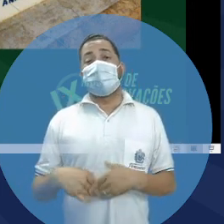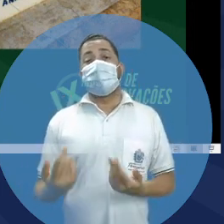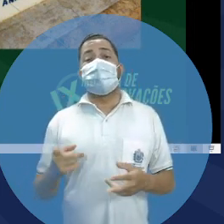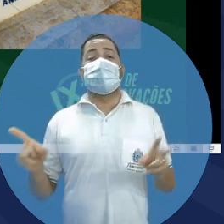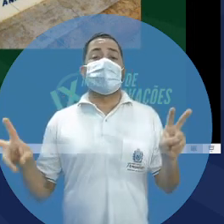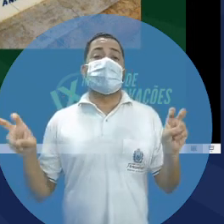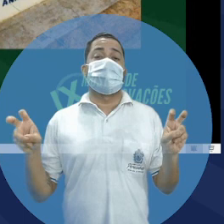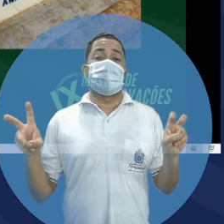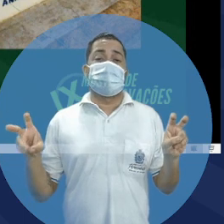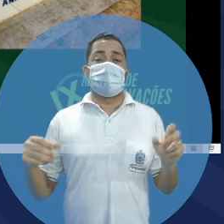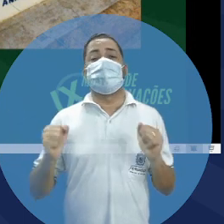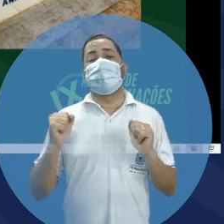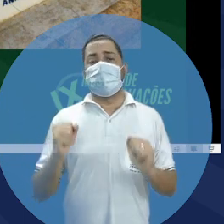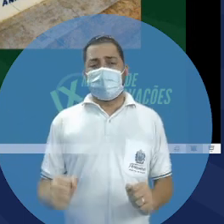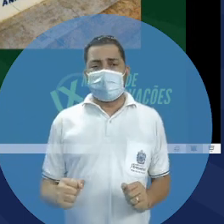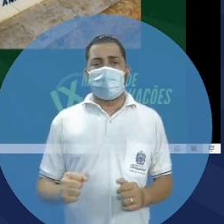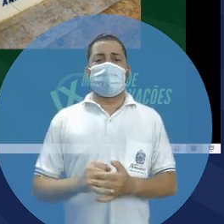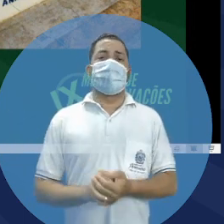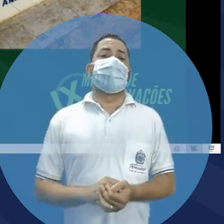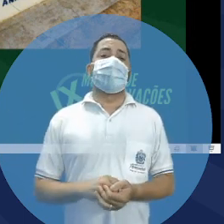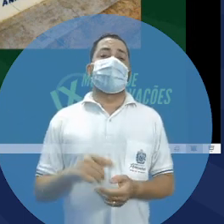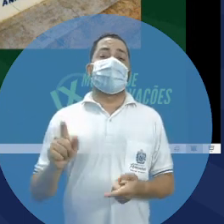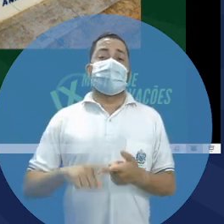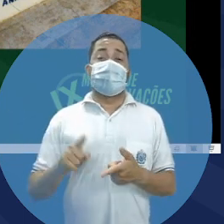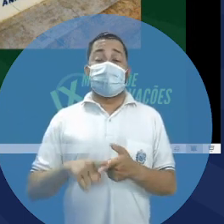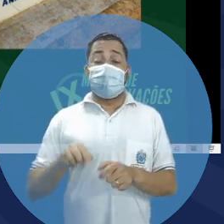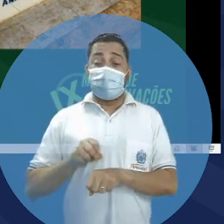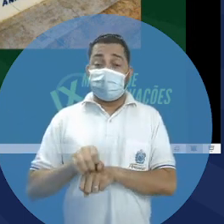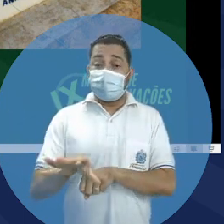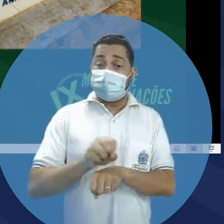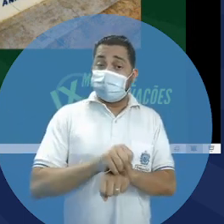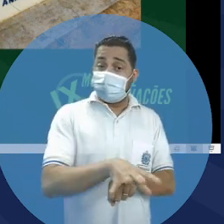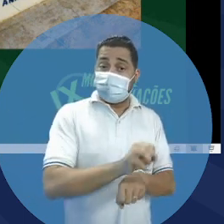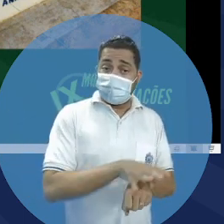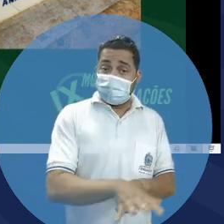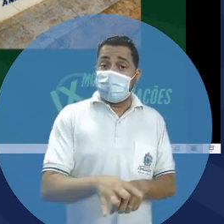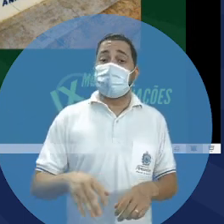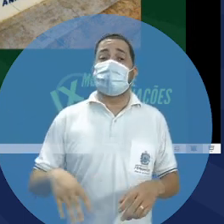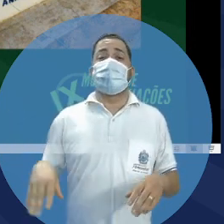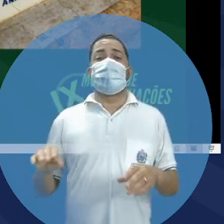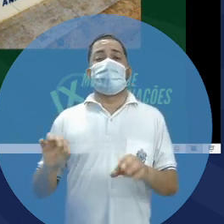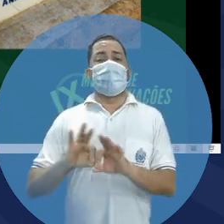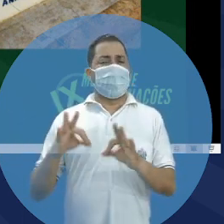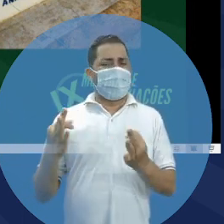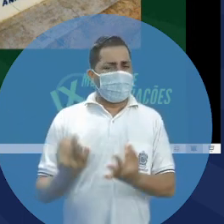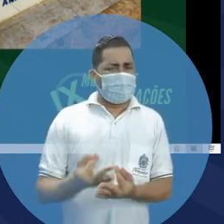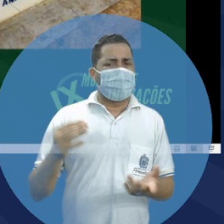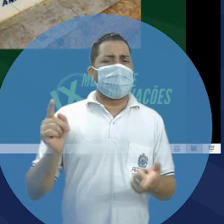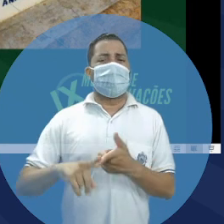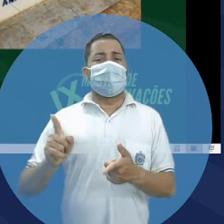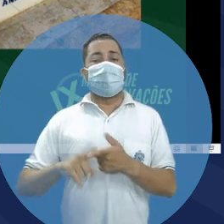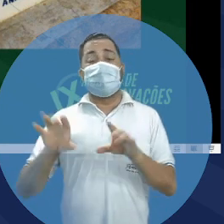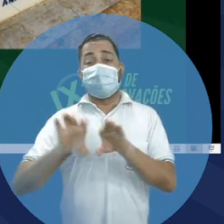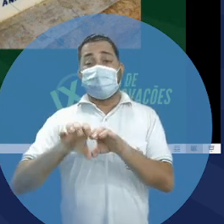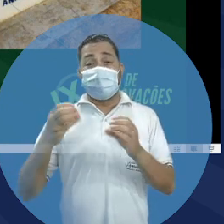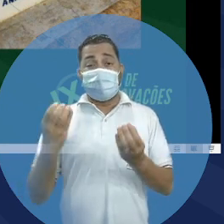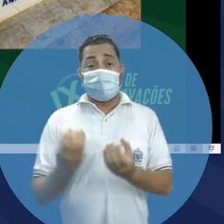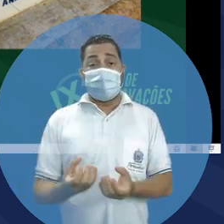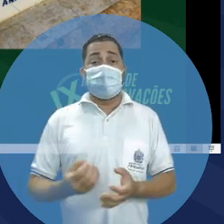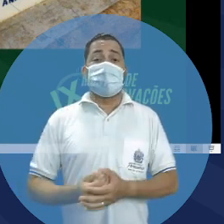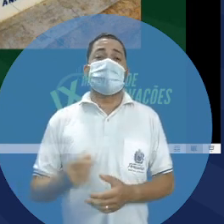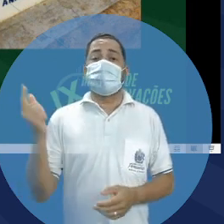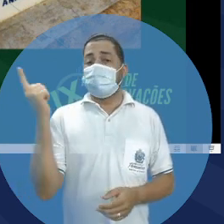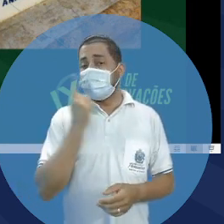elas possam ser disseminadas também no âmbito familiar, como também na comunidade,